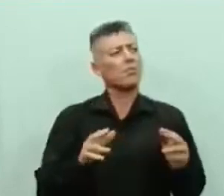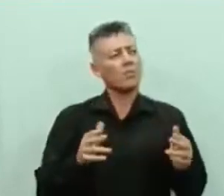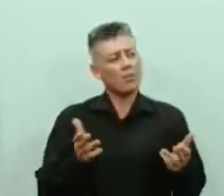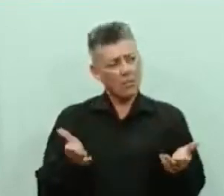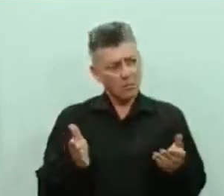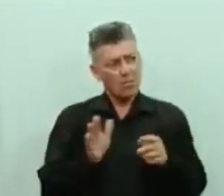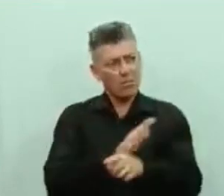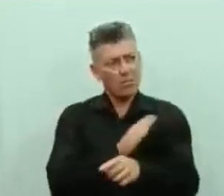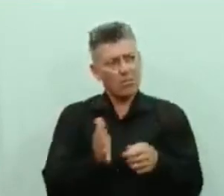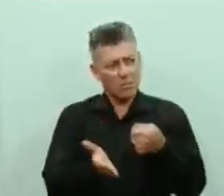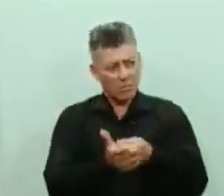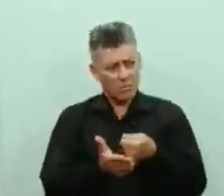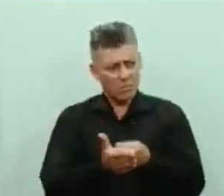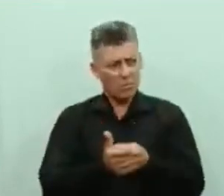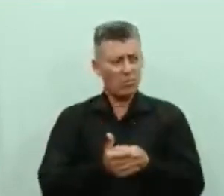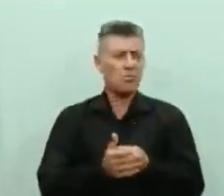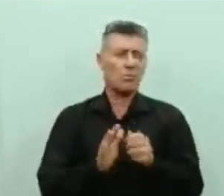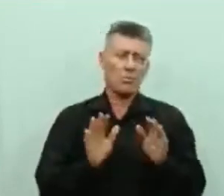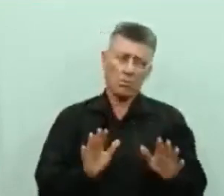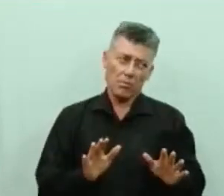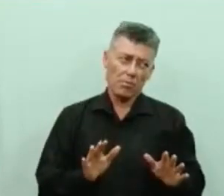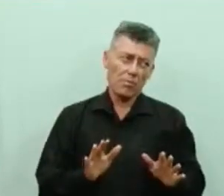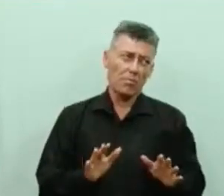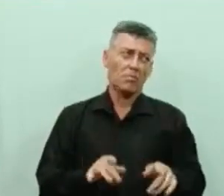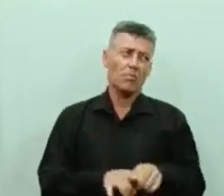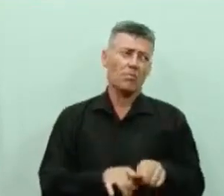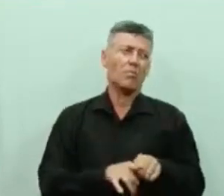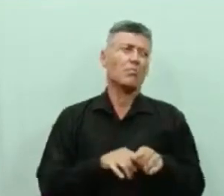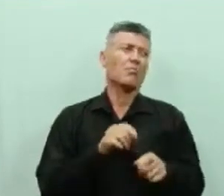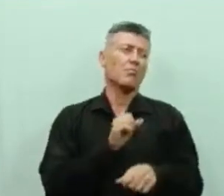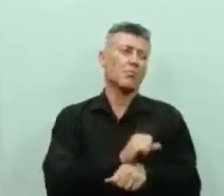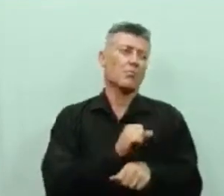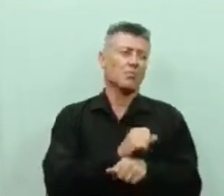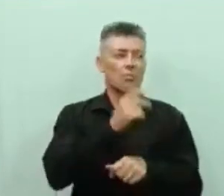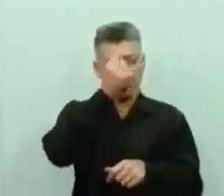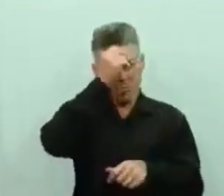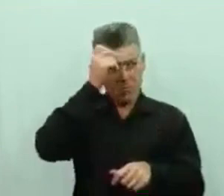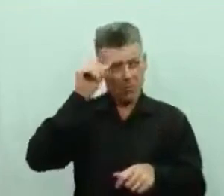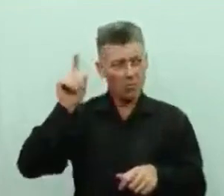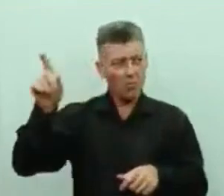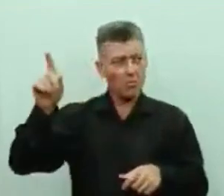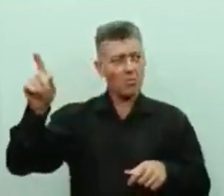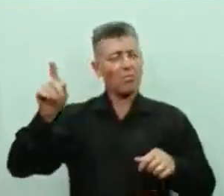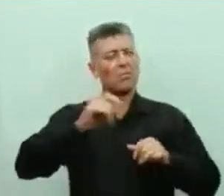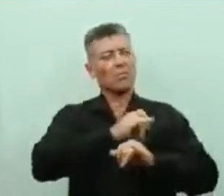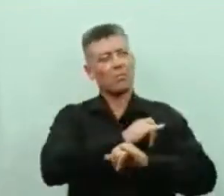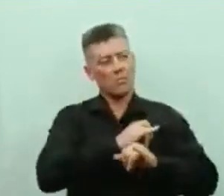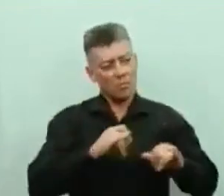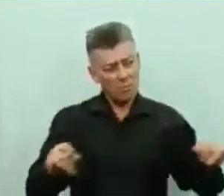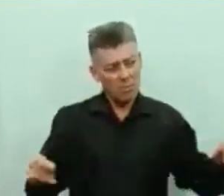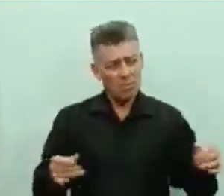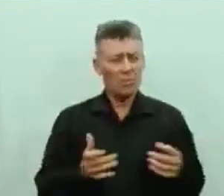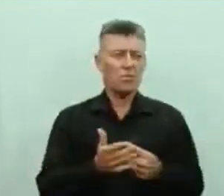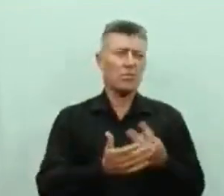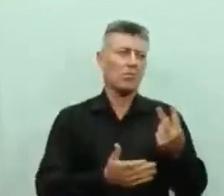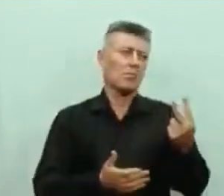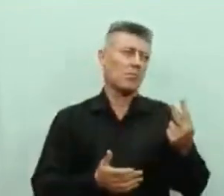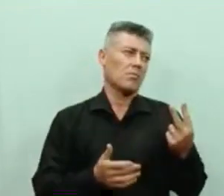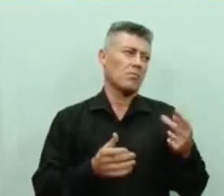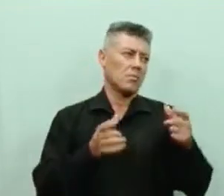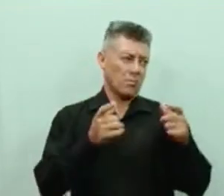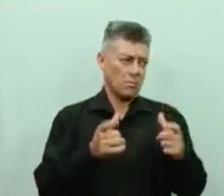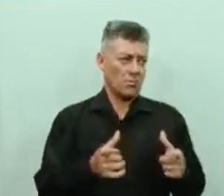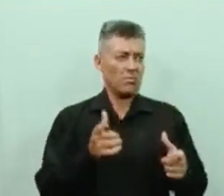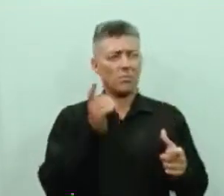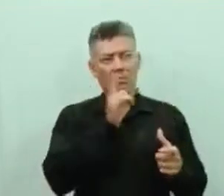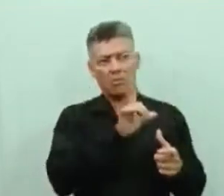A cobrança faz parte, mas mais do que a cobrança, é esperando que a prefeitura divulgue o segundo lote das ruas que serão contempladas